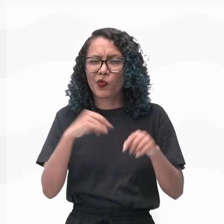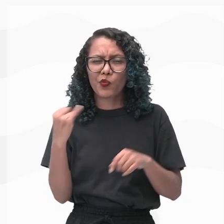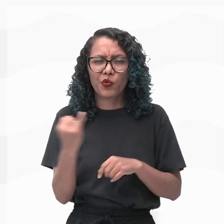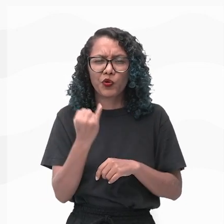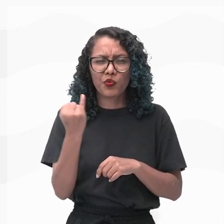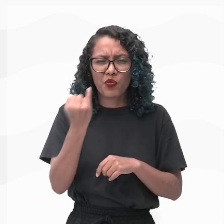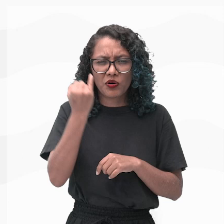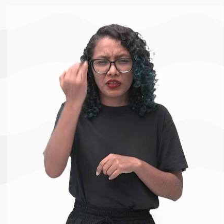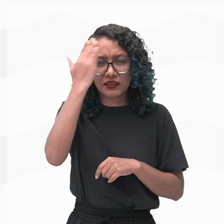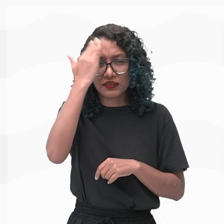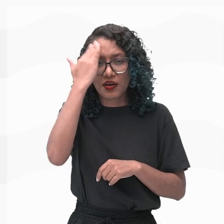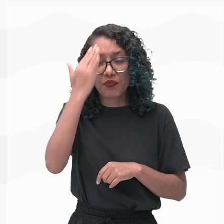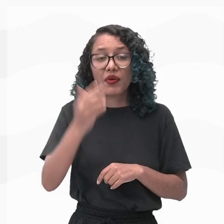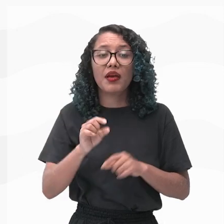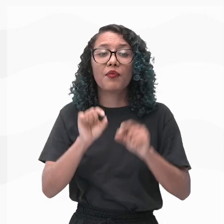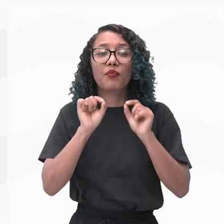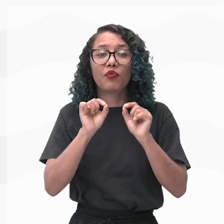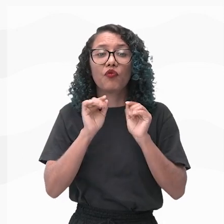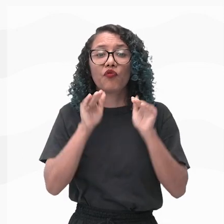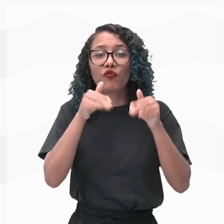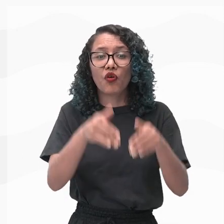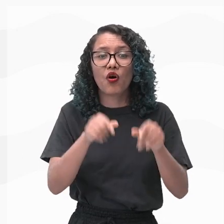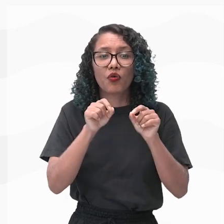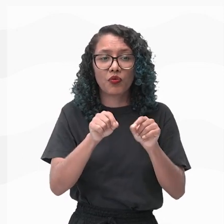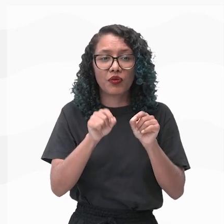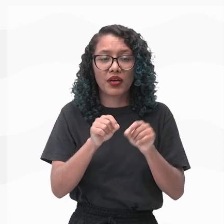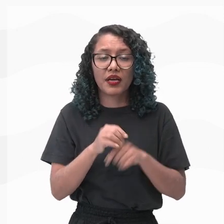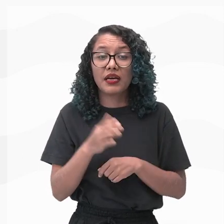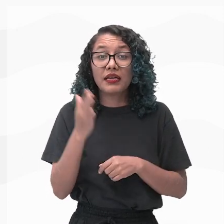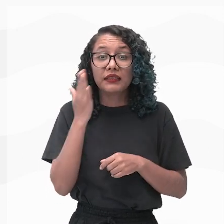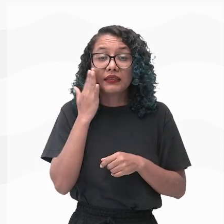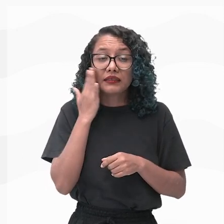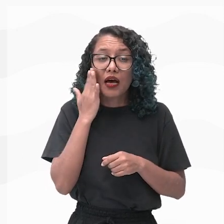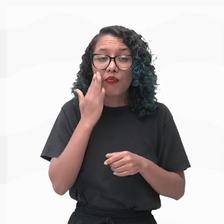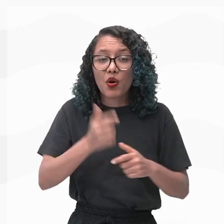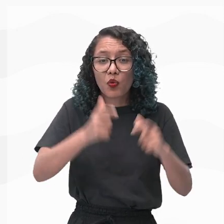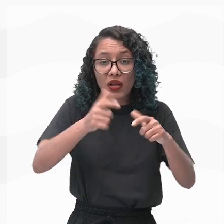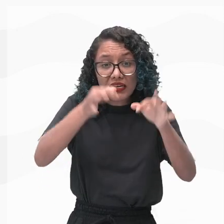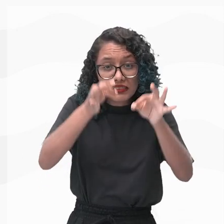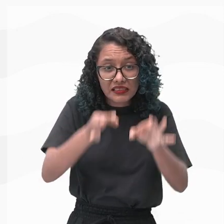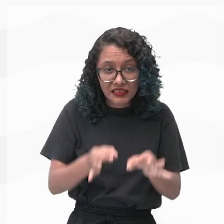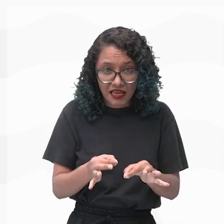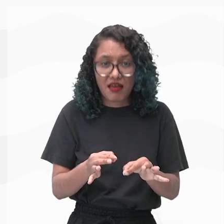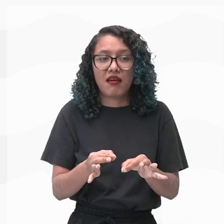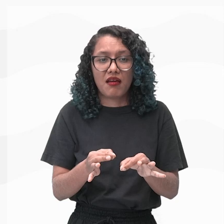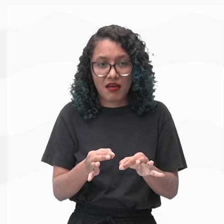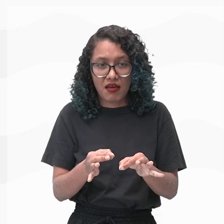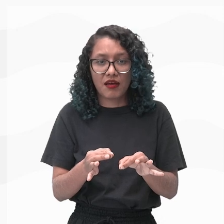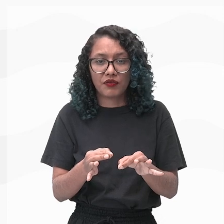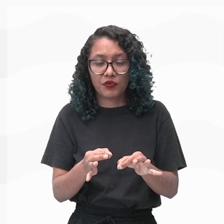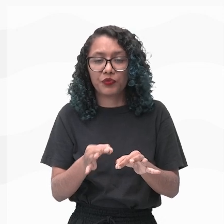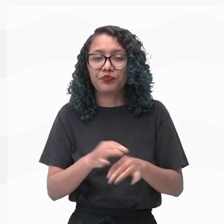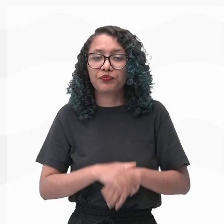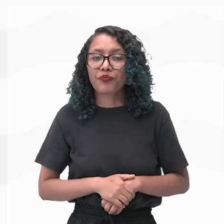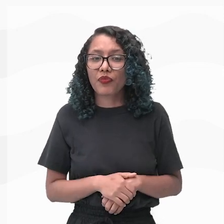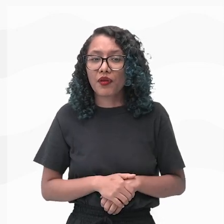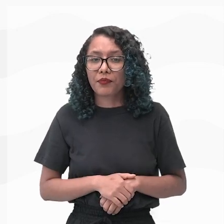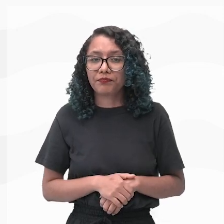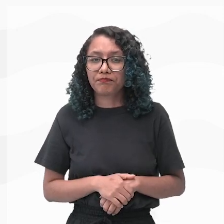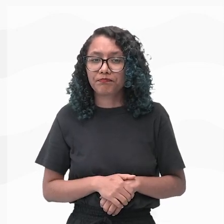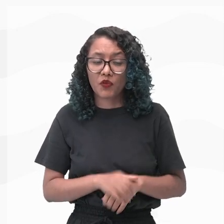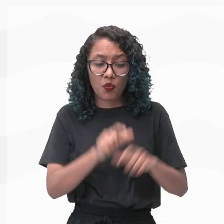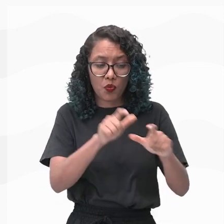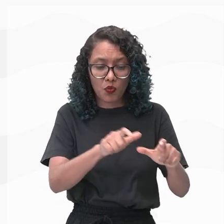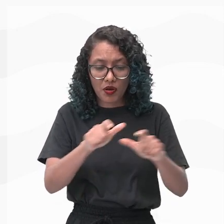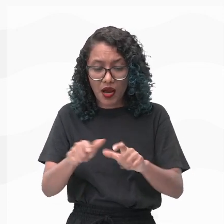destino adequado e ambientalmente responsável a cada tipo de material descartado.